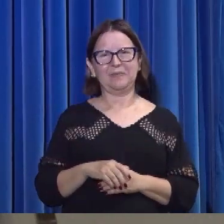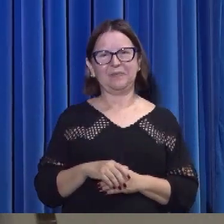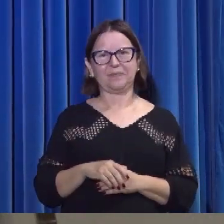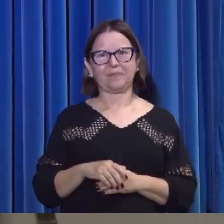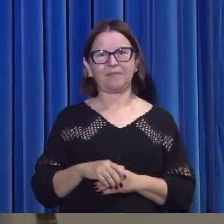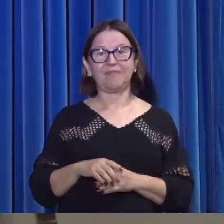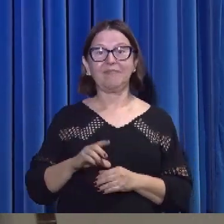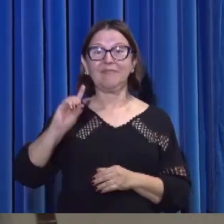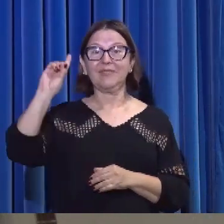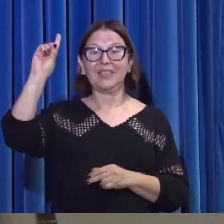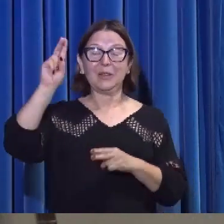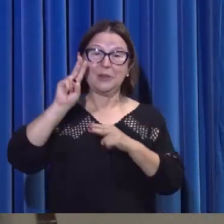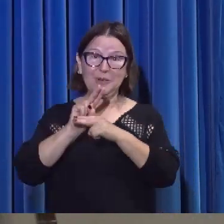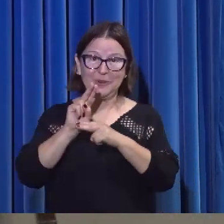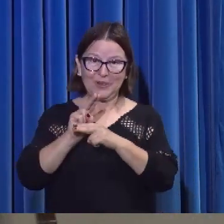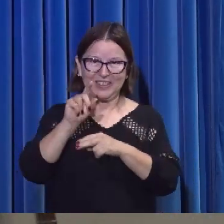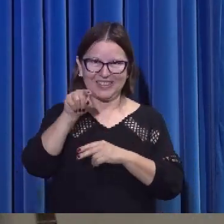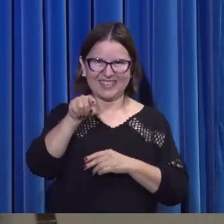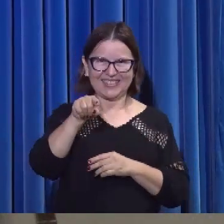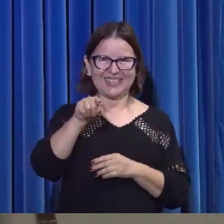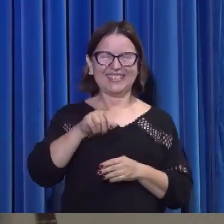Eu vou cuidar de você.